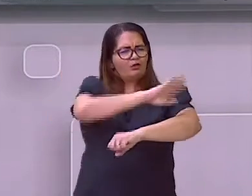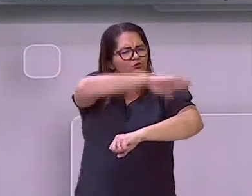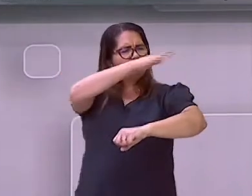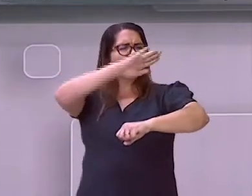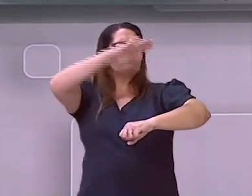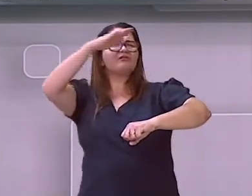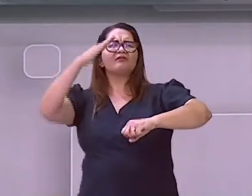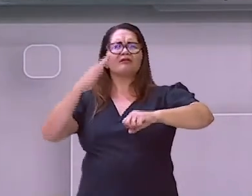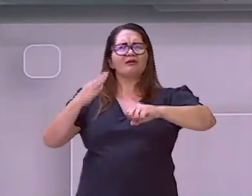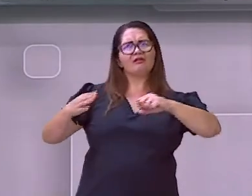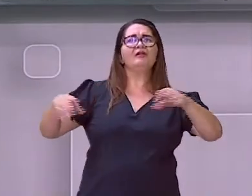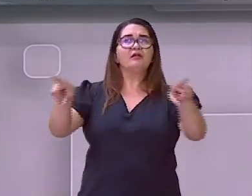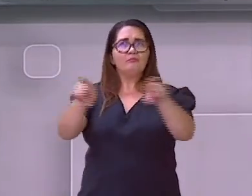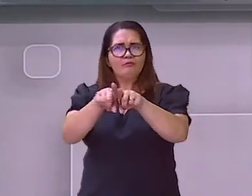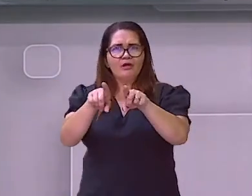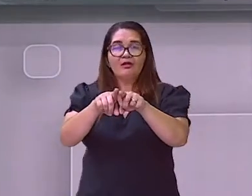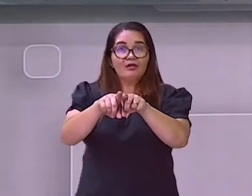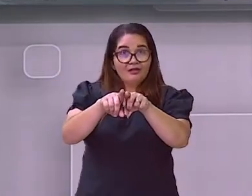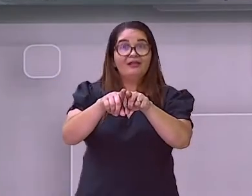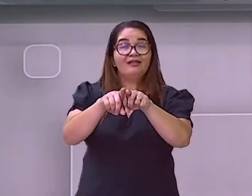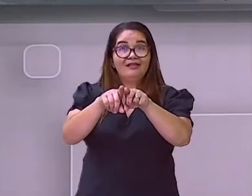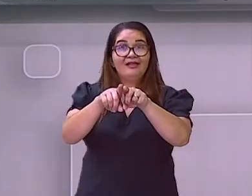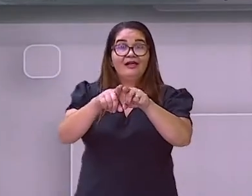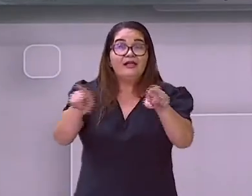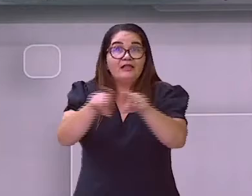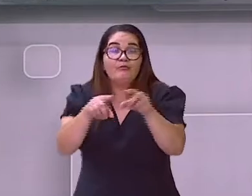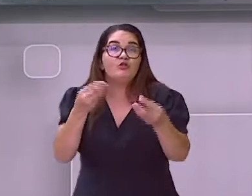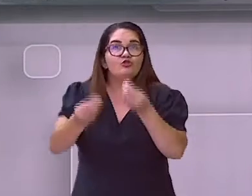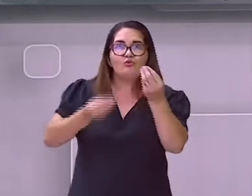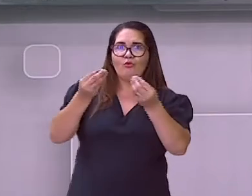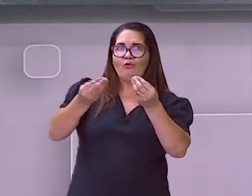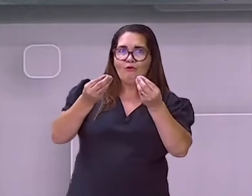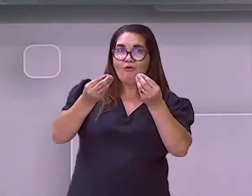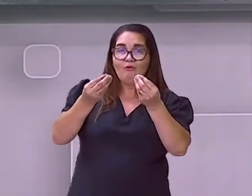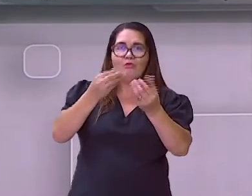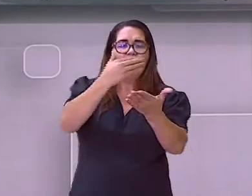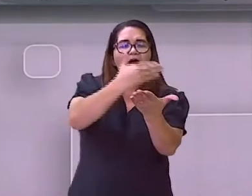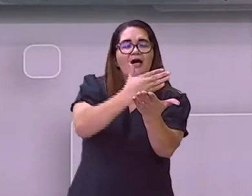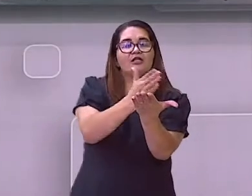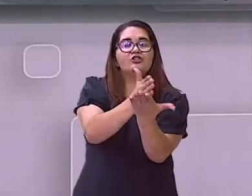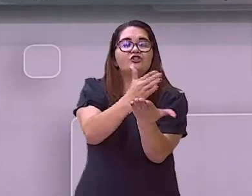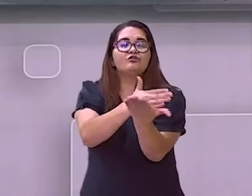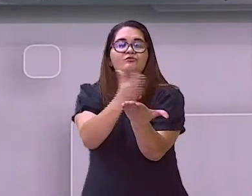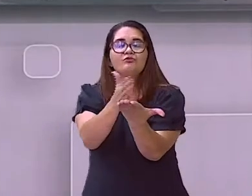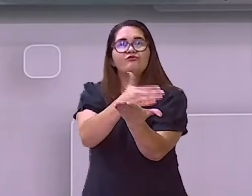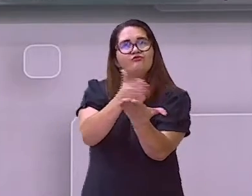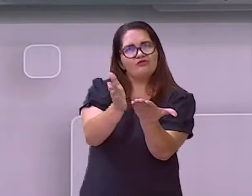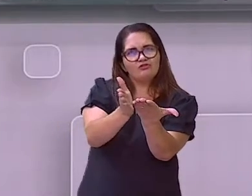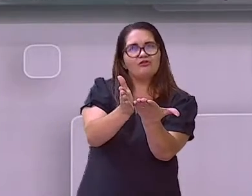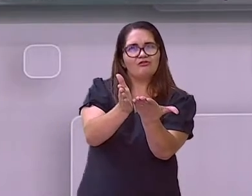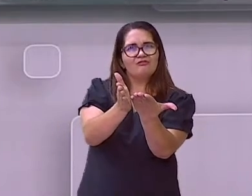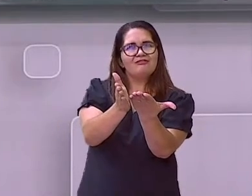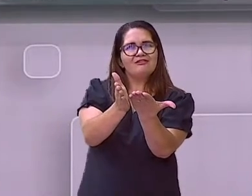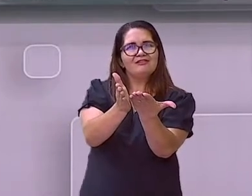contornos, inclusive limitados pelo Oceano Atlântico e Pacífico,